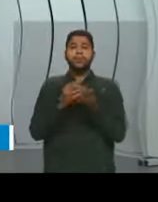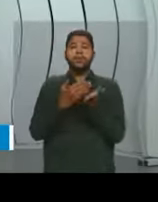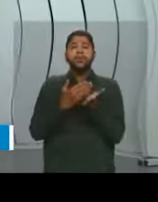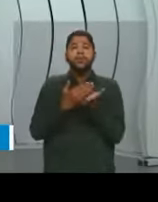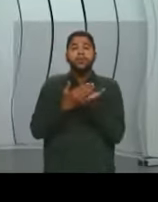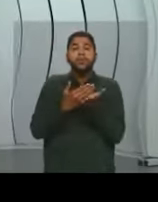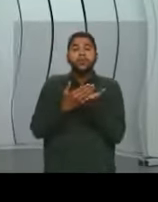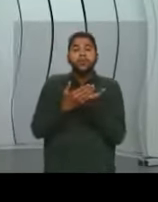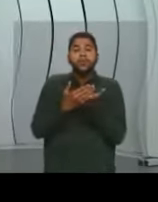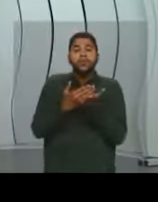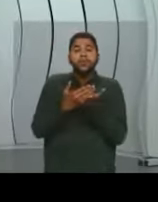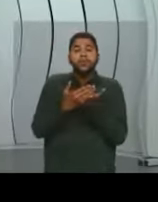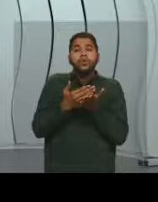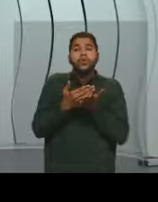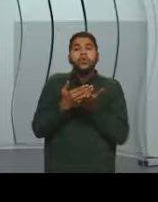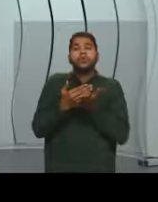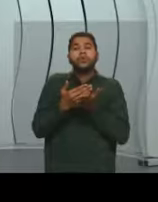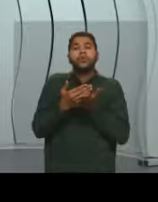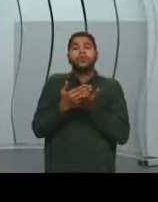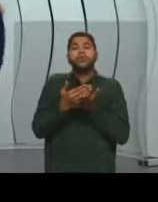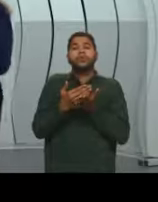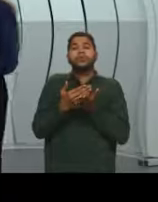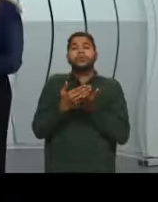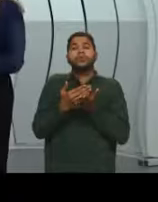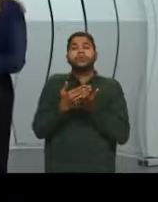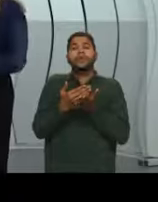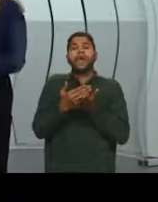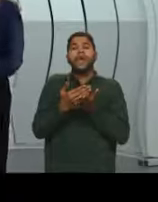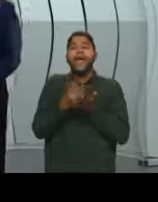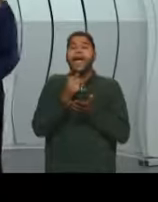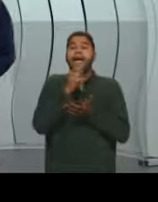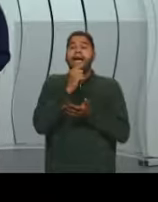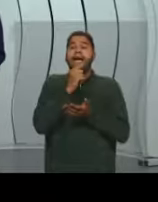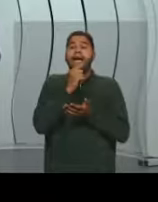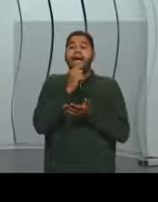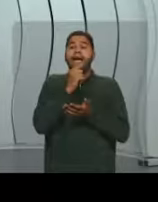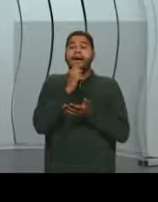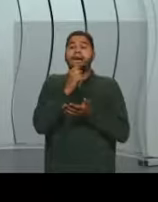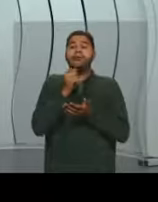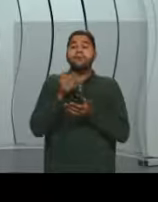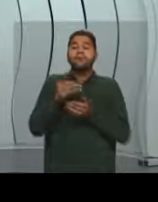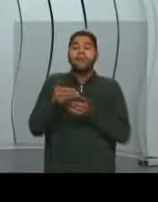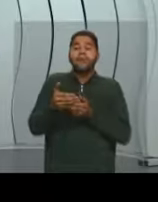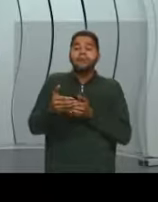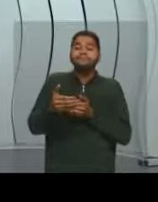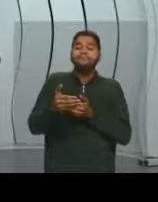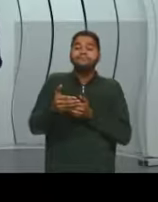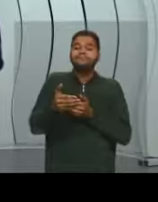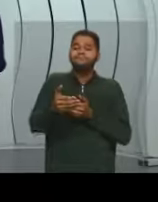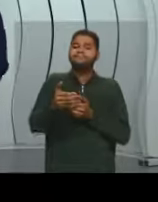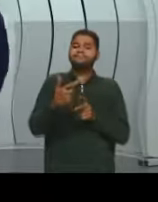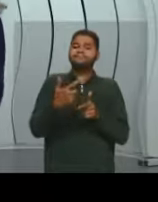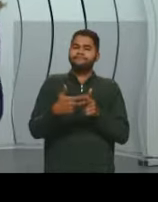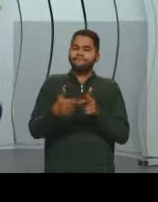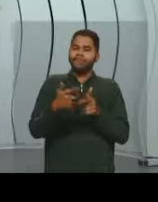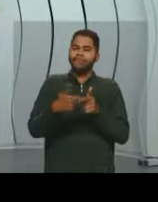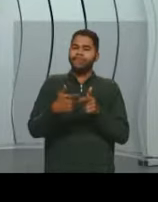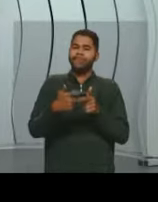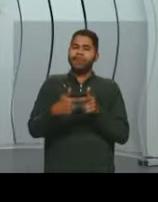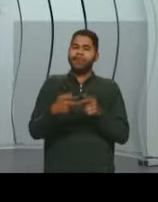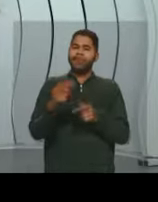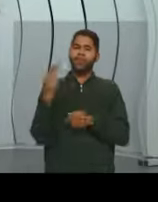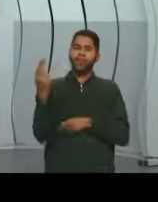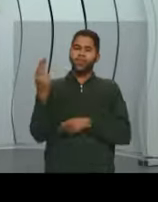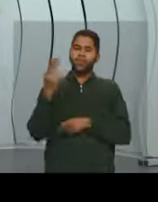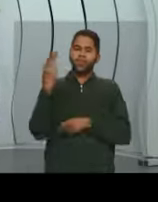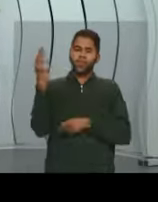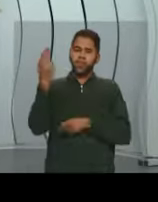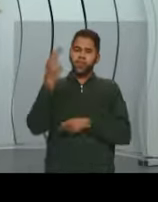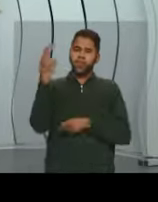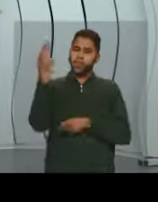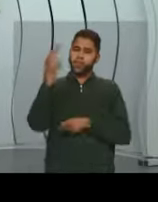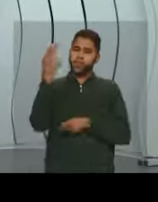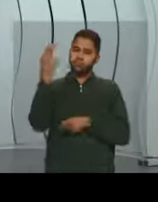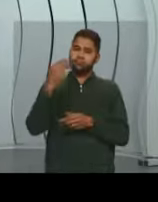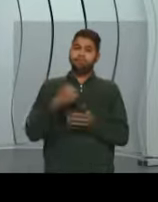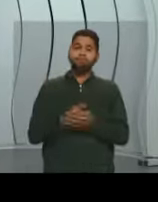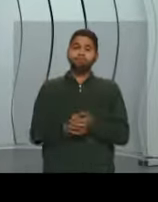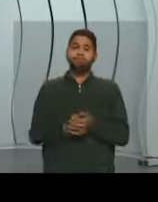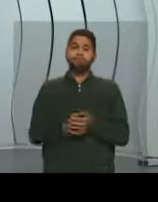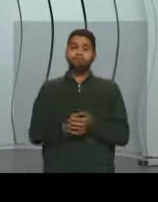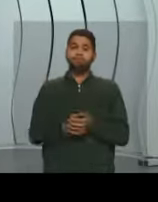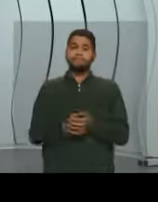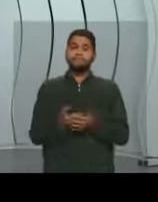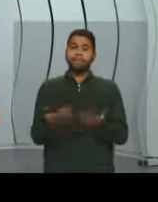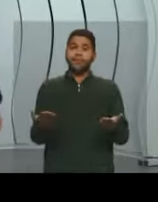né? Inferimos aqui que ainda estão por vir muitos momentos difíceis. Então,